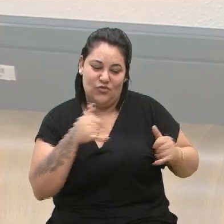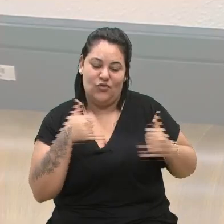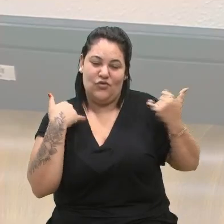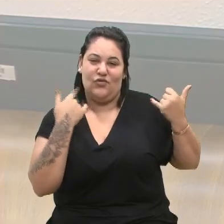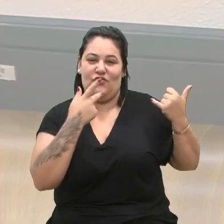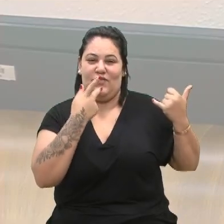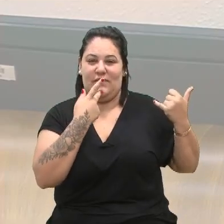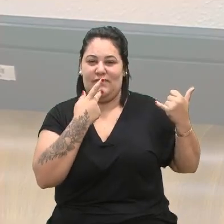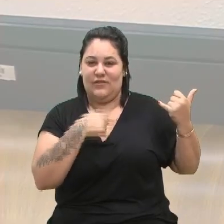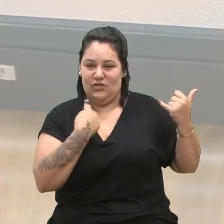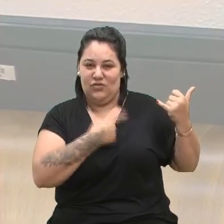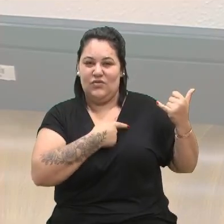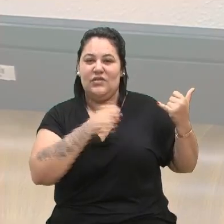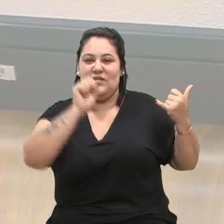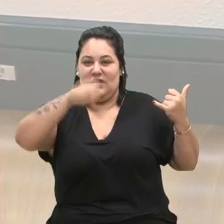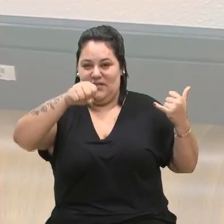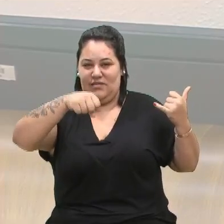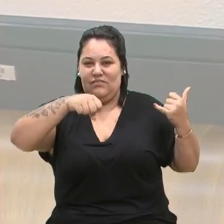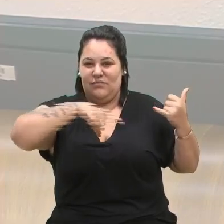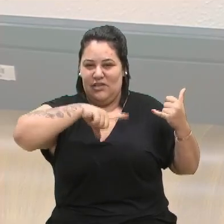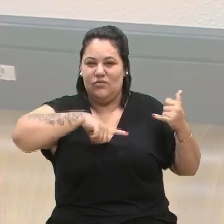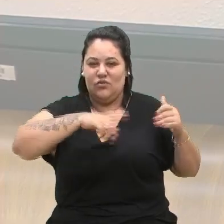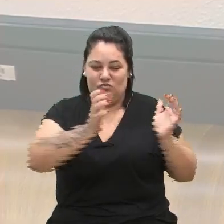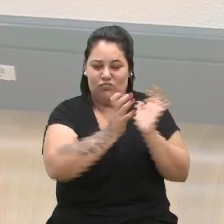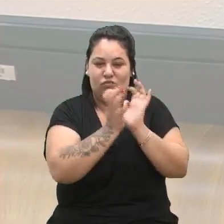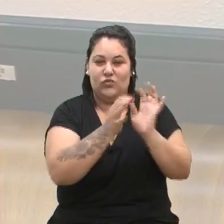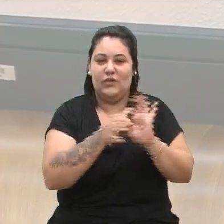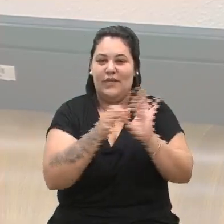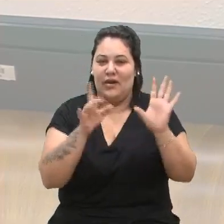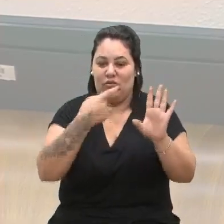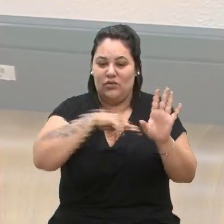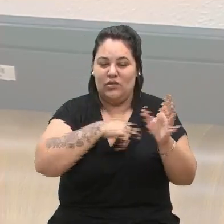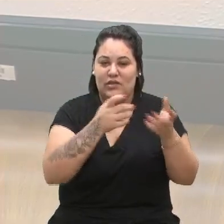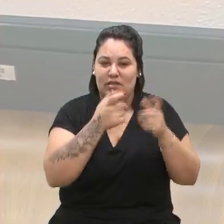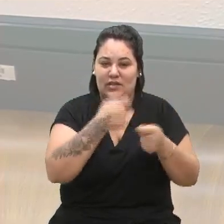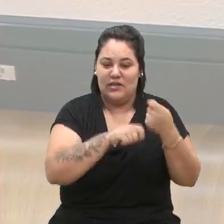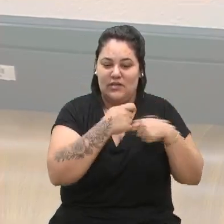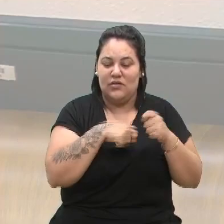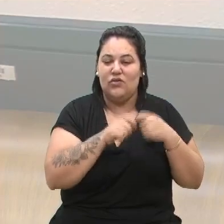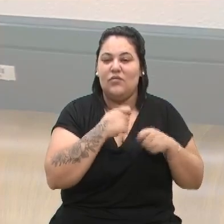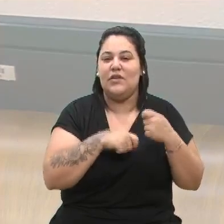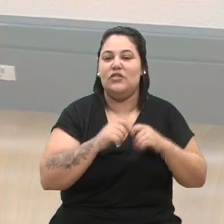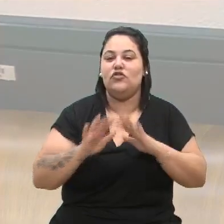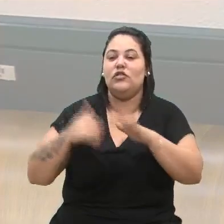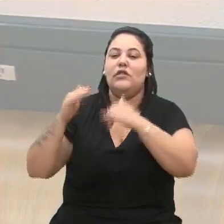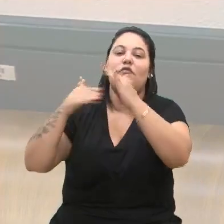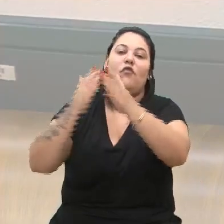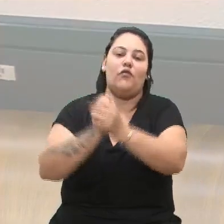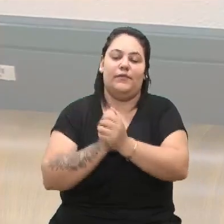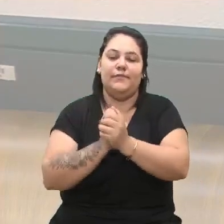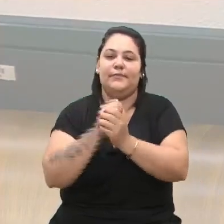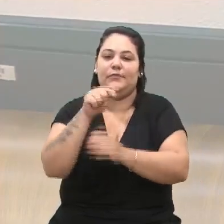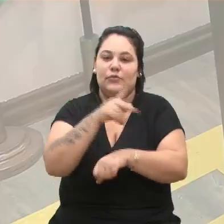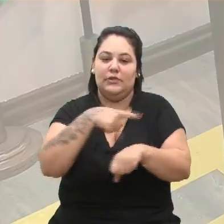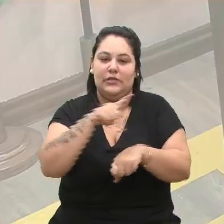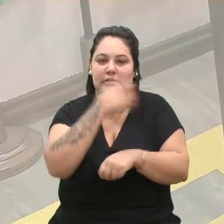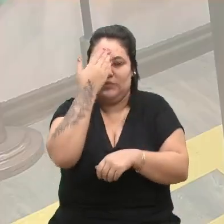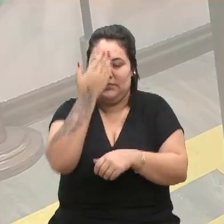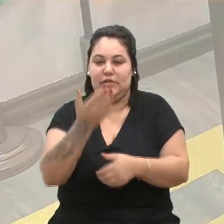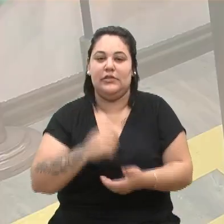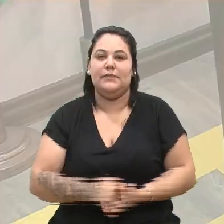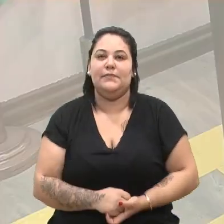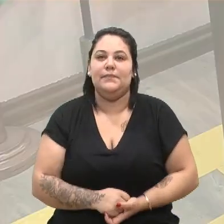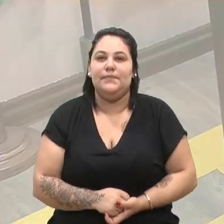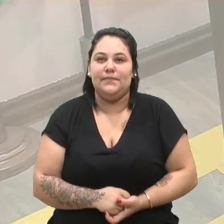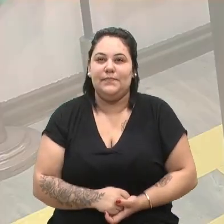nós somos, sim, liberalistas, e nós queremos que a economia ande quanto mais no nosso país. Obrigado. Obrigado, vereador, por sua parte,